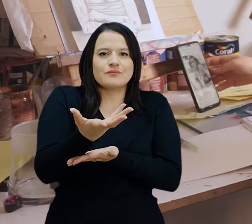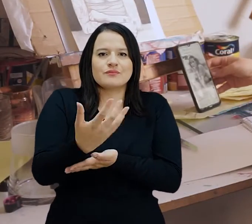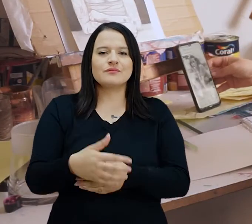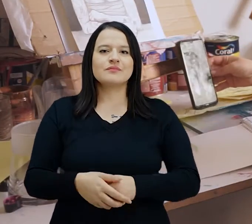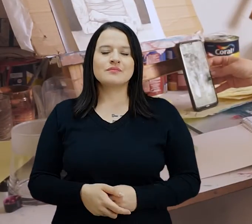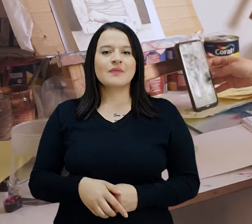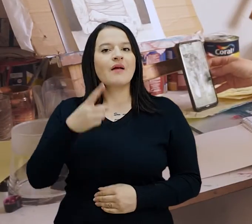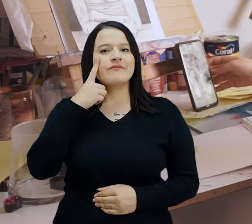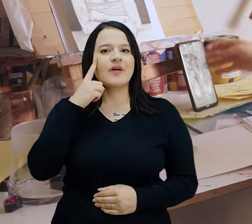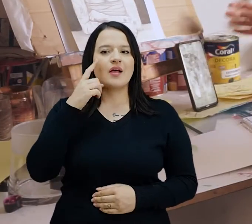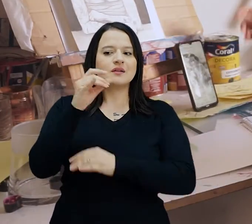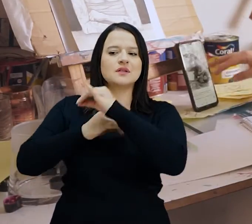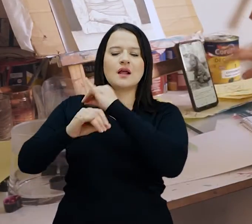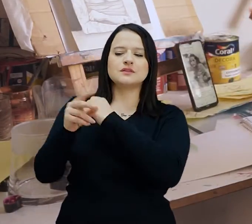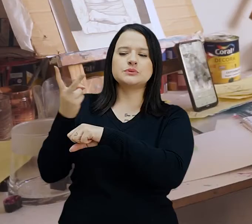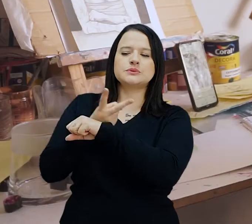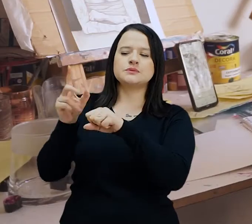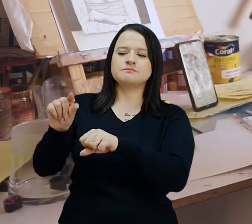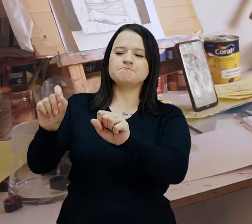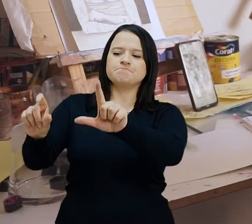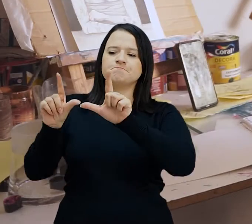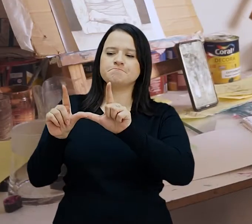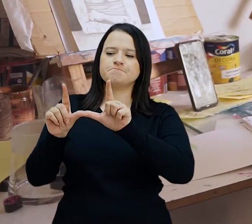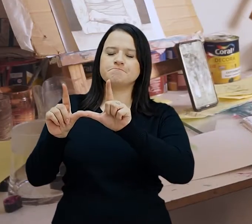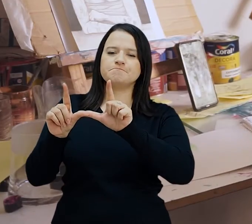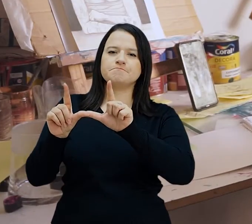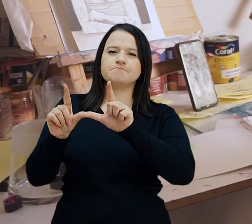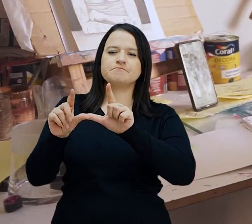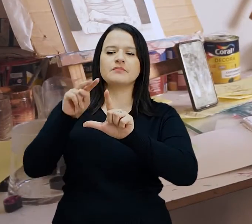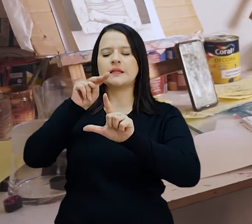Tá, então aqui eu escolhi uma imagem na internet.